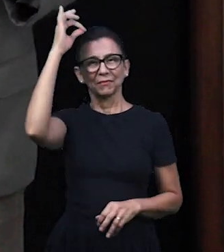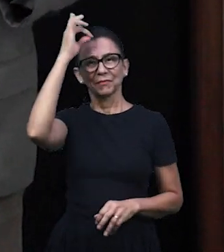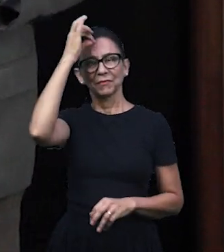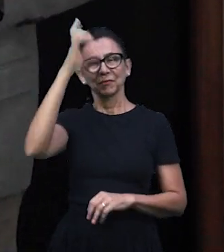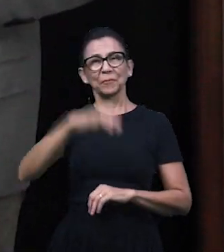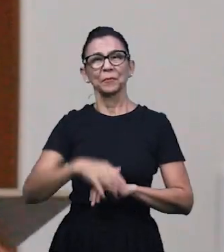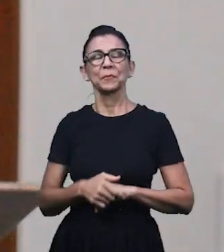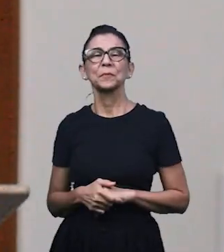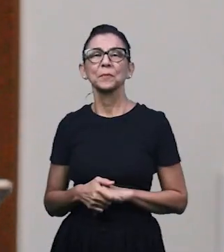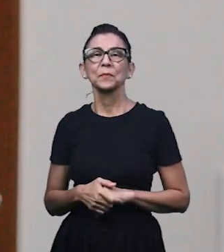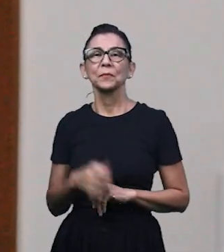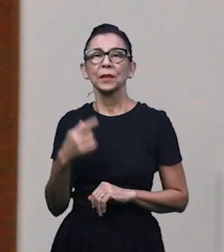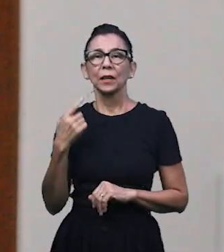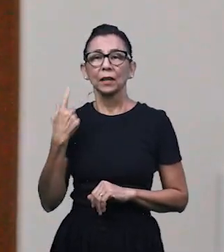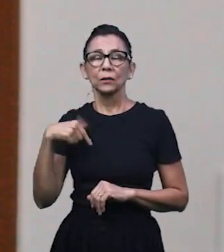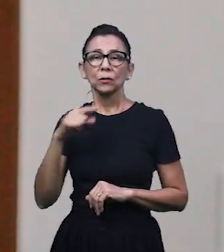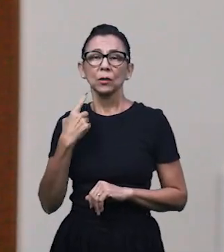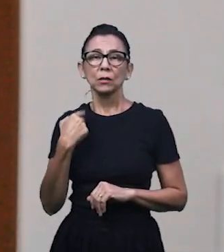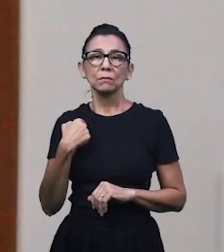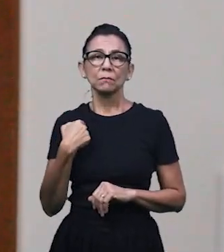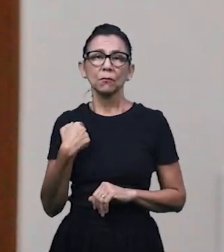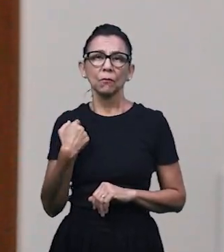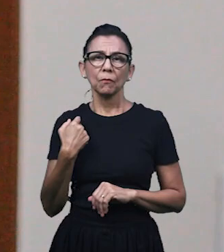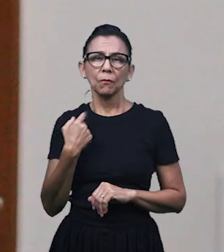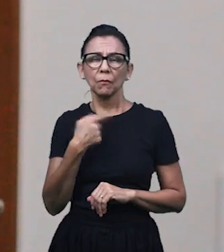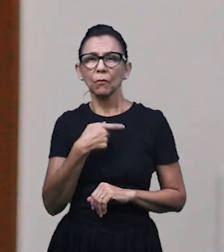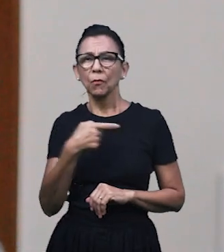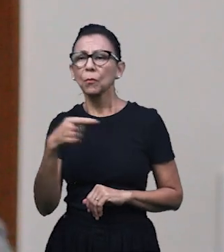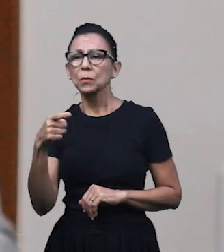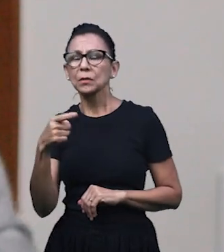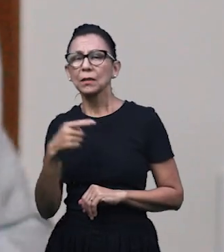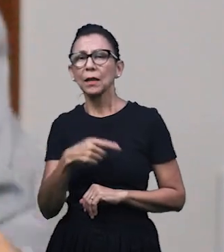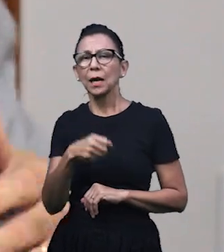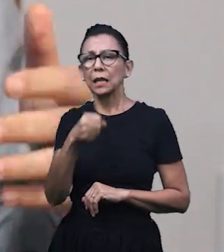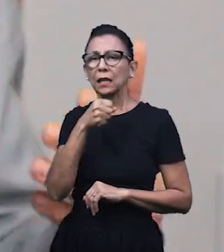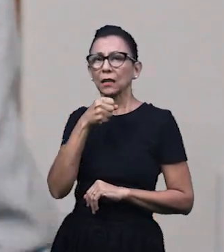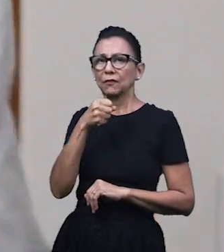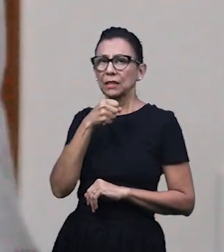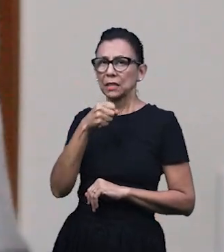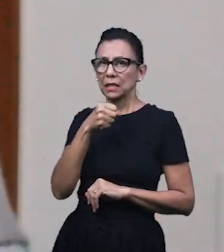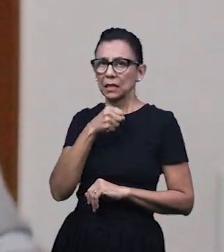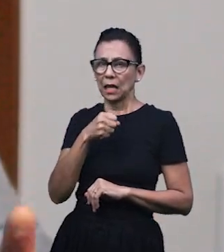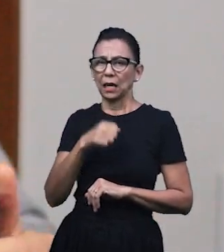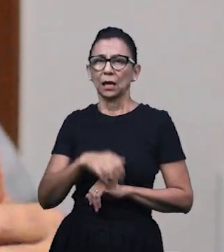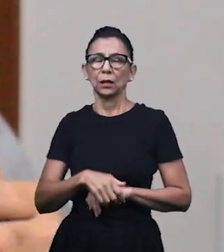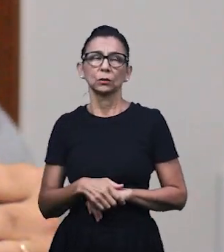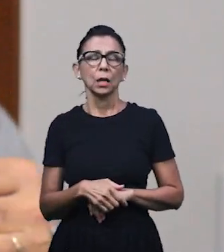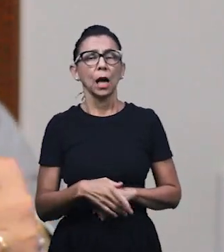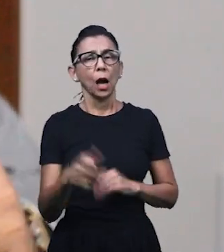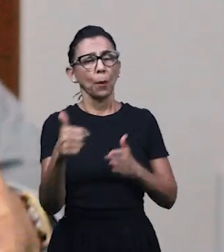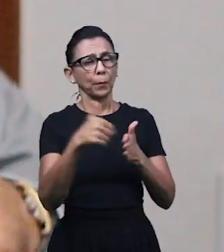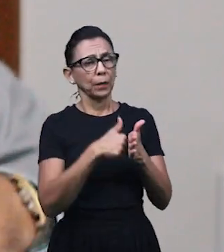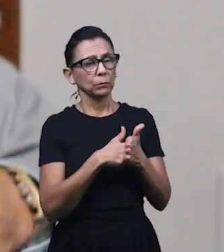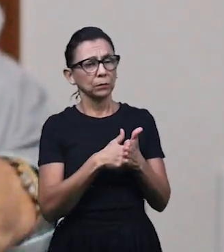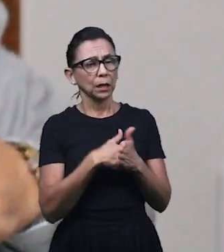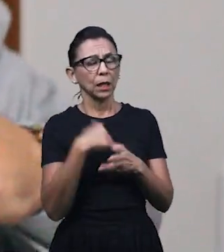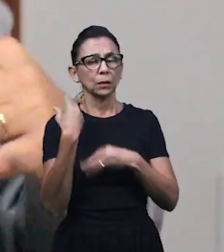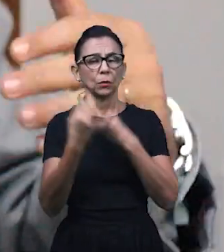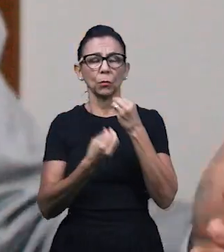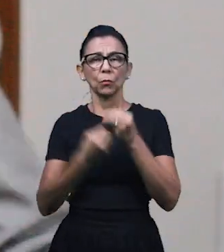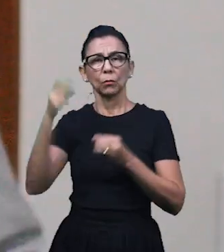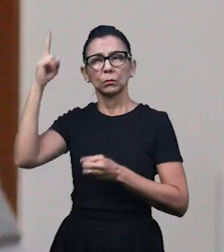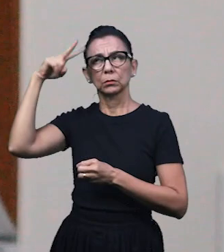uma entrevista. E nessa entrevista, o que nos foi perguntado foi acerca do crescimento da igreja, como